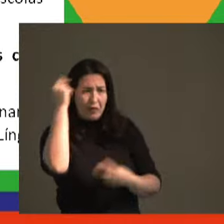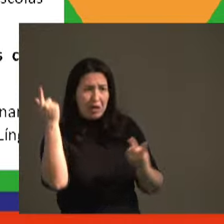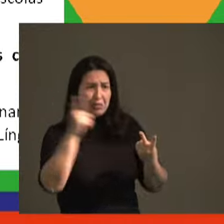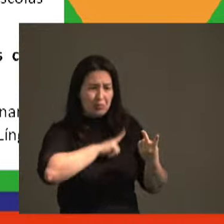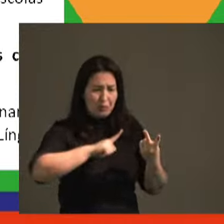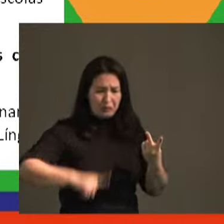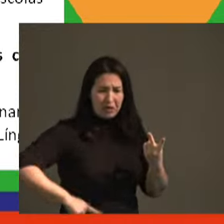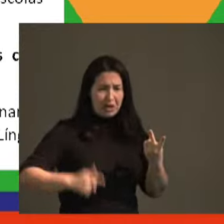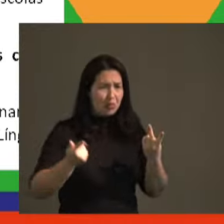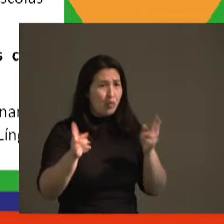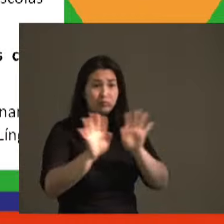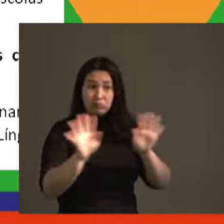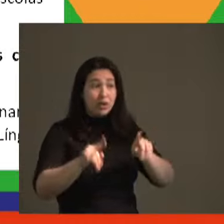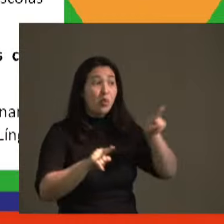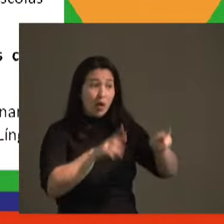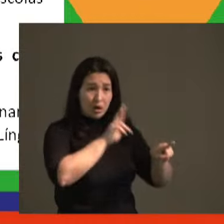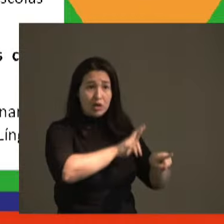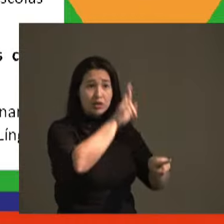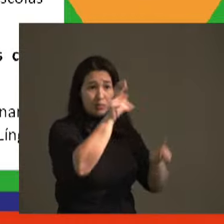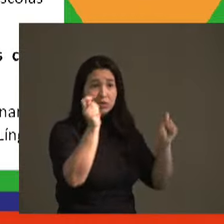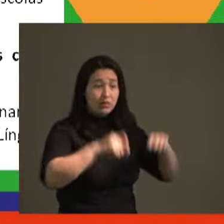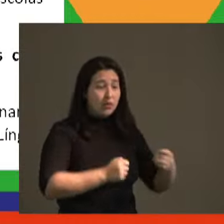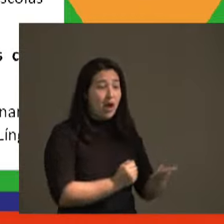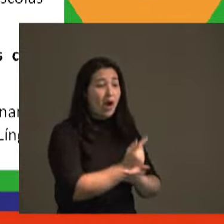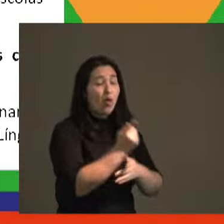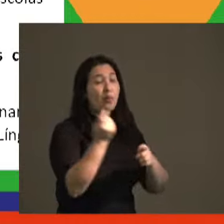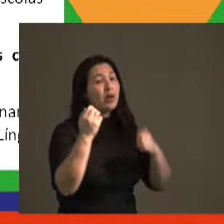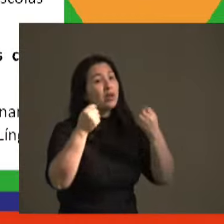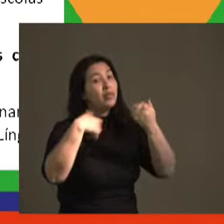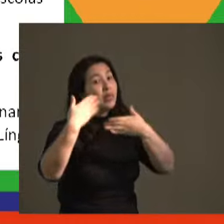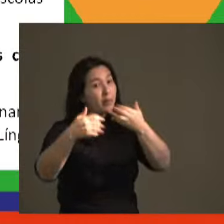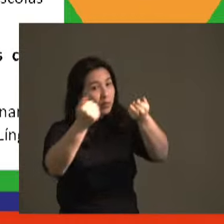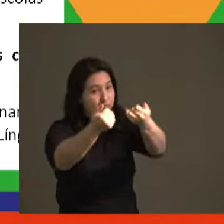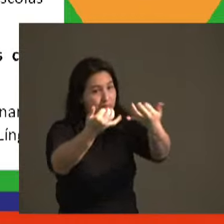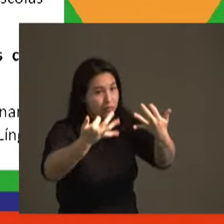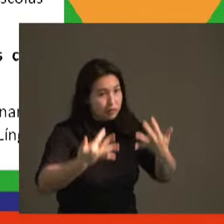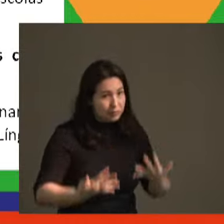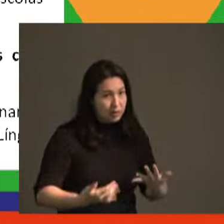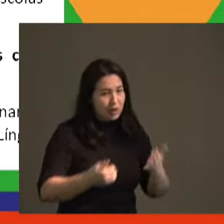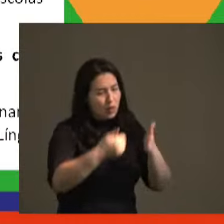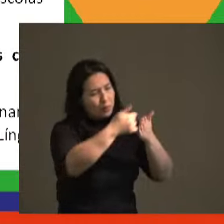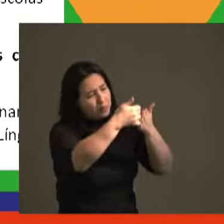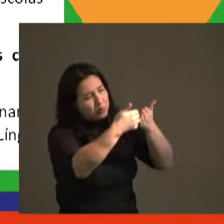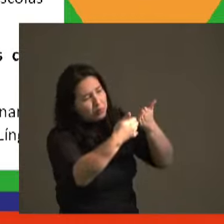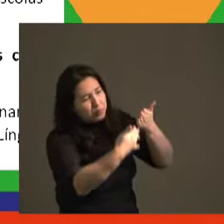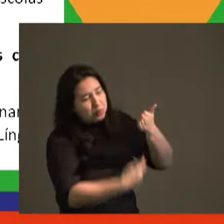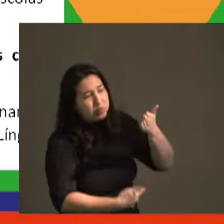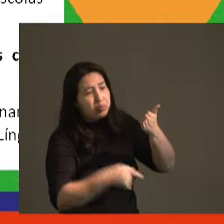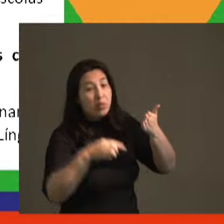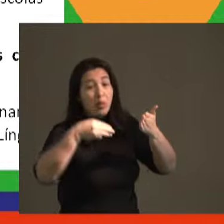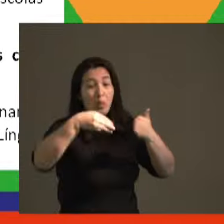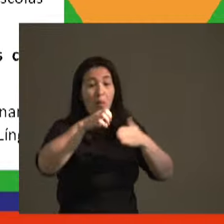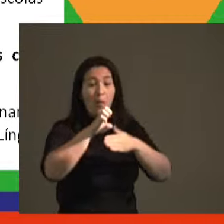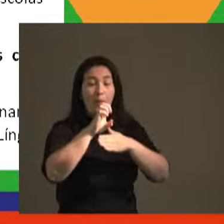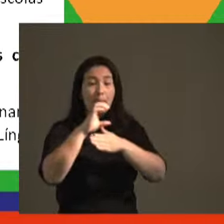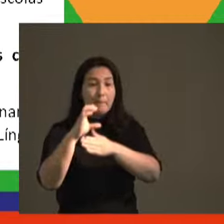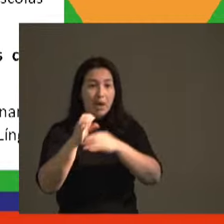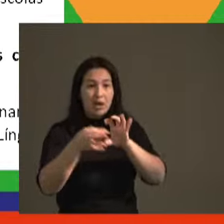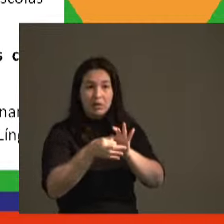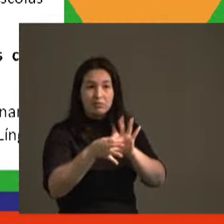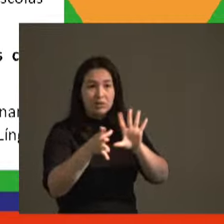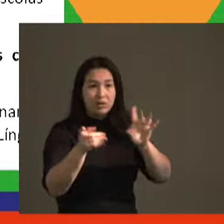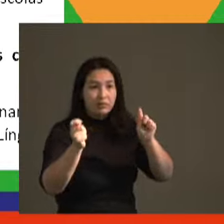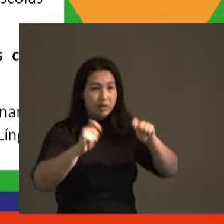governador. Ele compra e ele presta conta, tá? Pelo PDDE, através de uma lista de compras que o MEC estará disponibilizando.